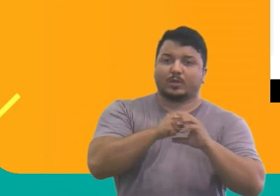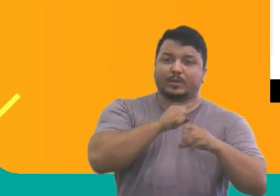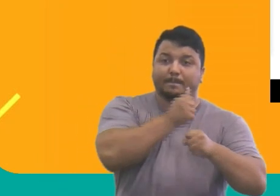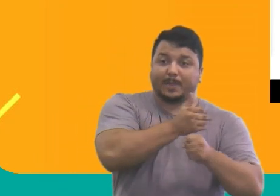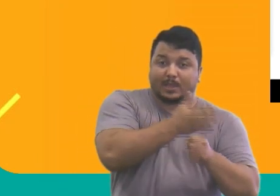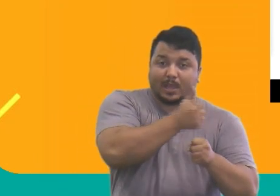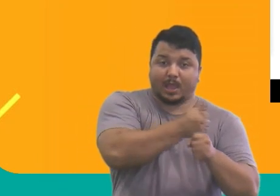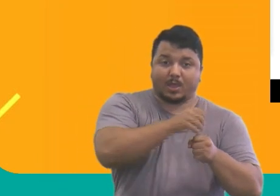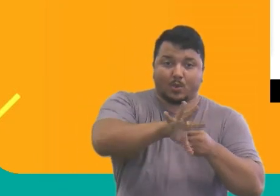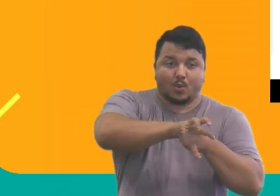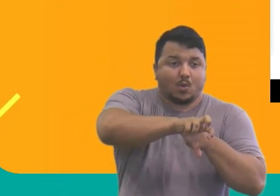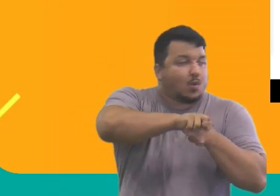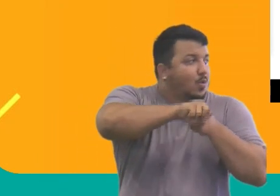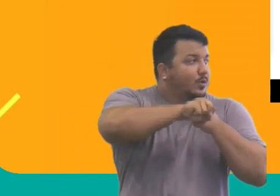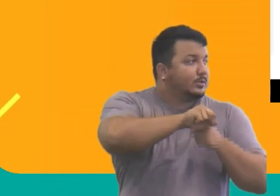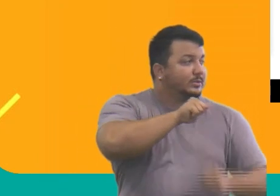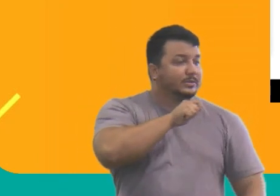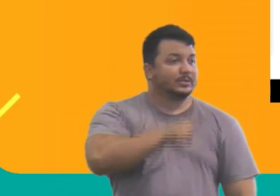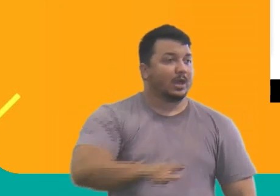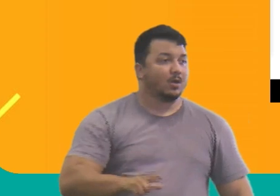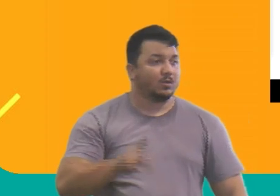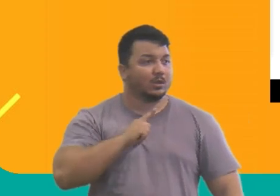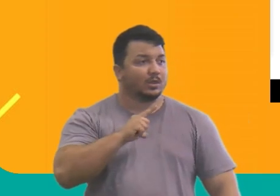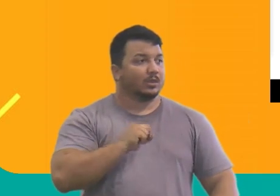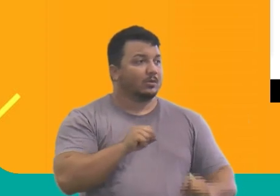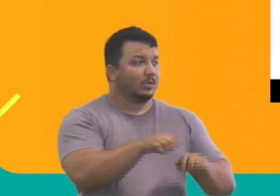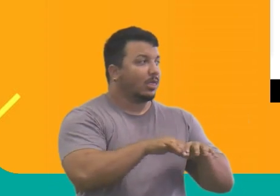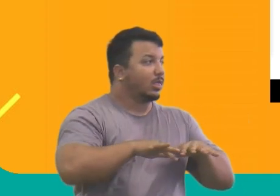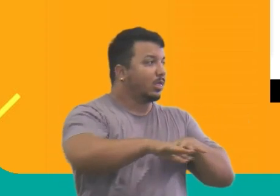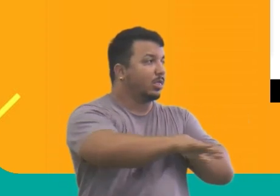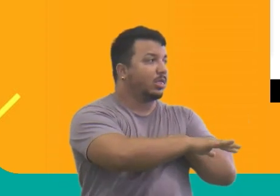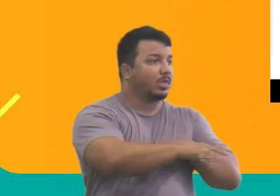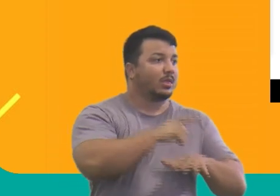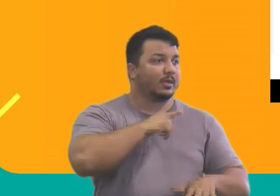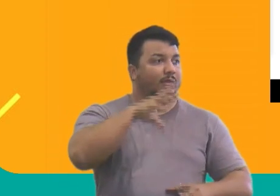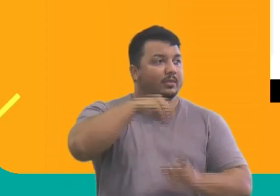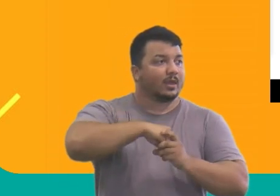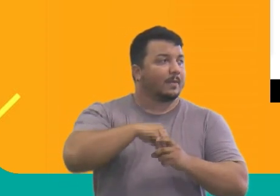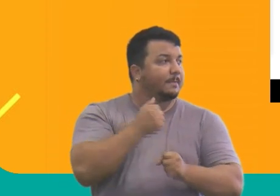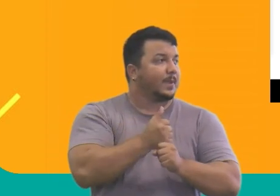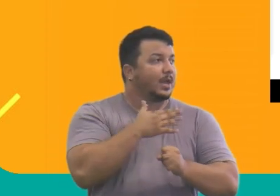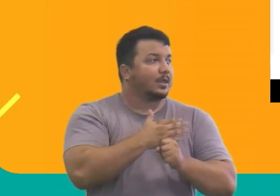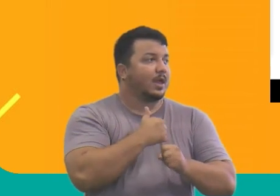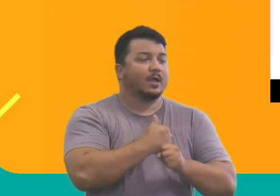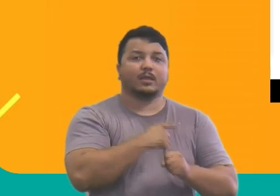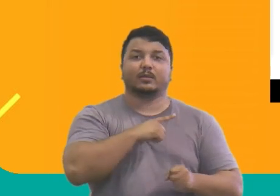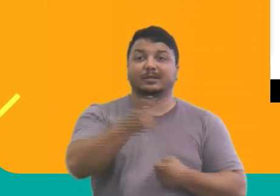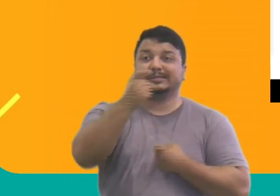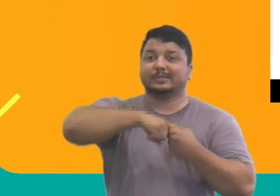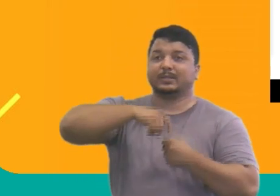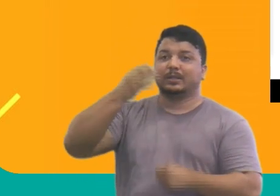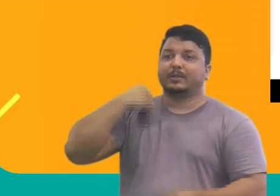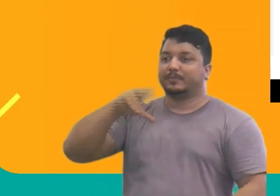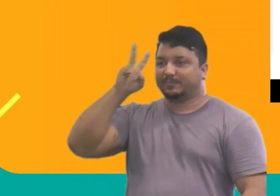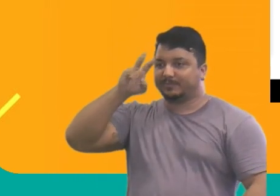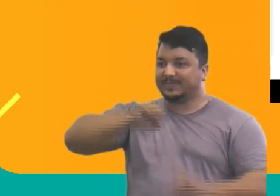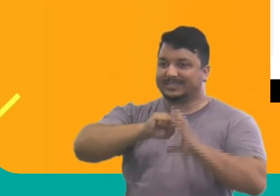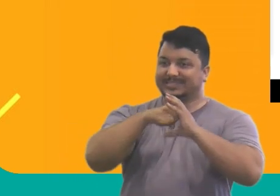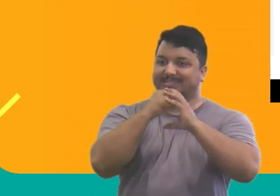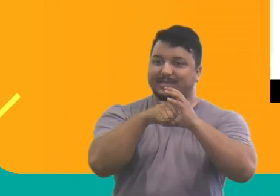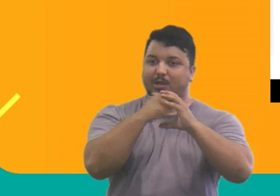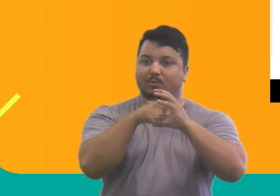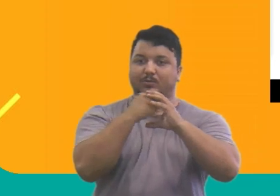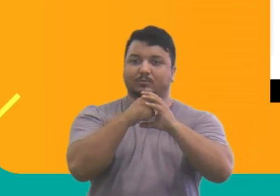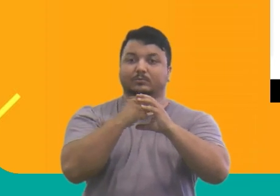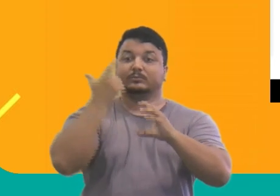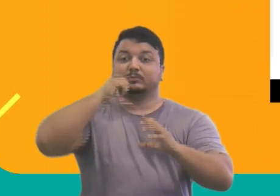batata, desse sal que estava no ambiente, para dentro da batata? Aí a gente volta lá na história da célula. Quem